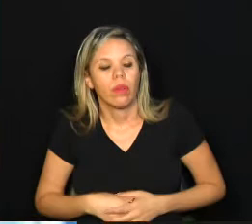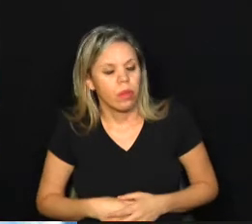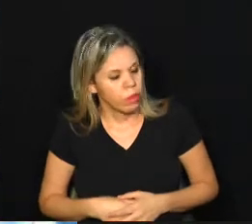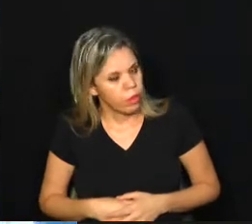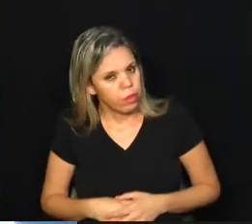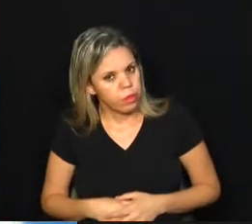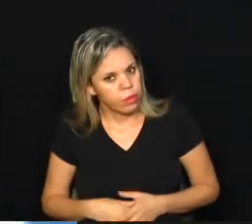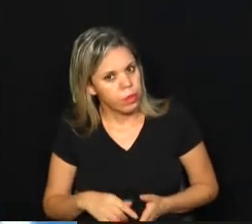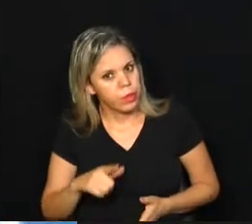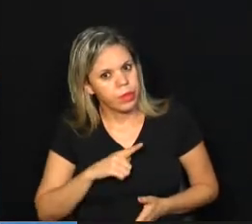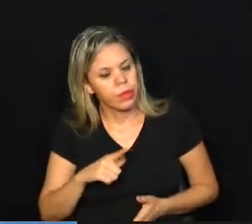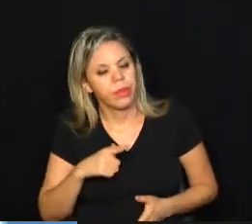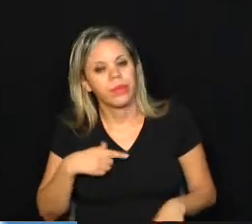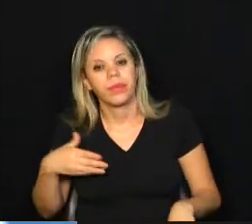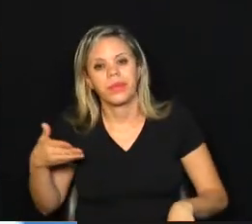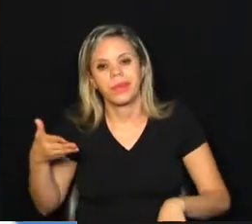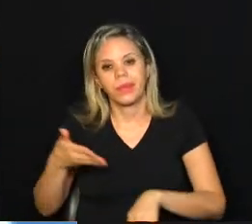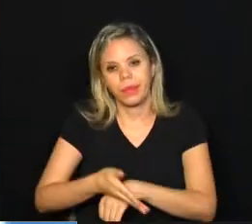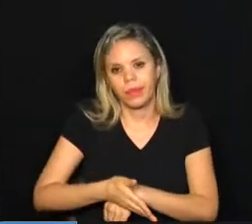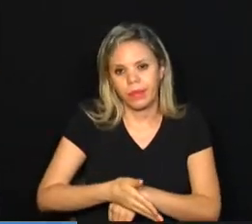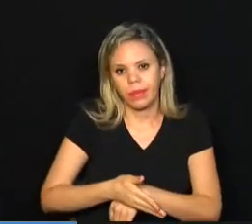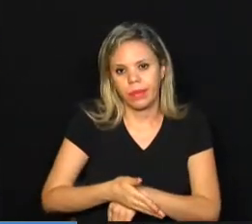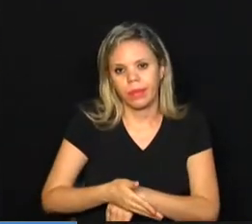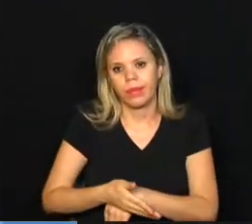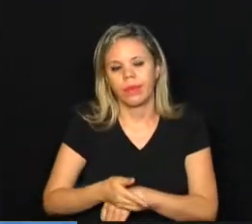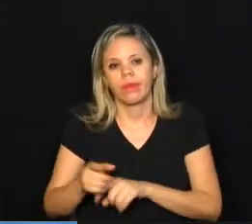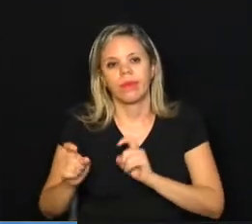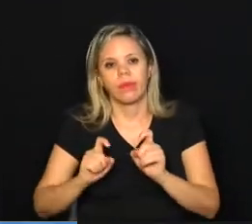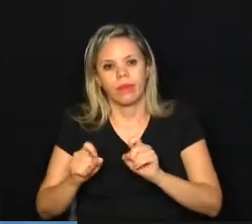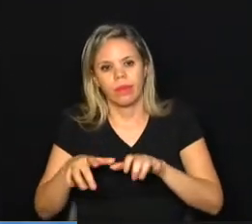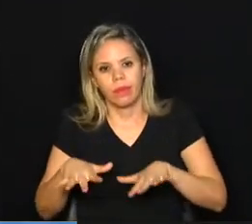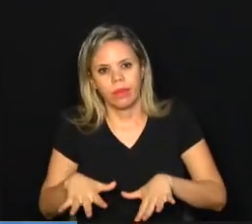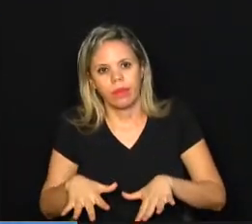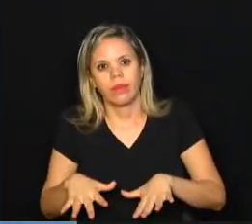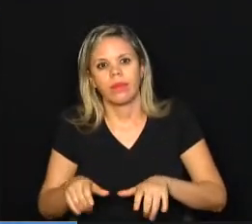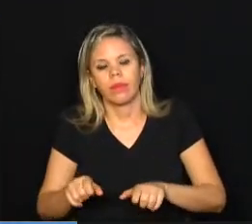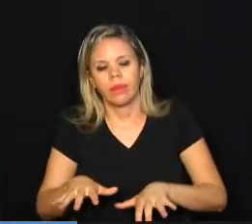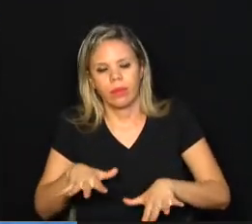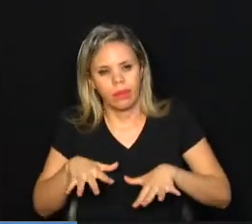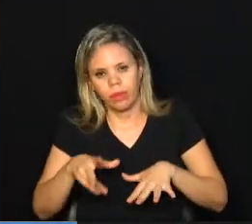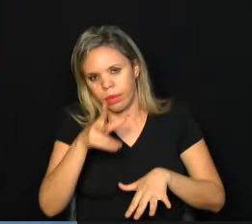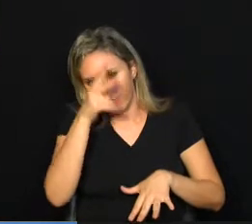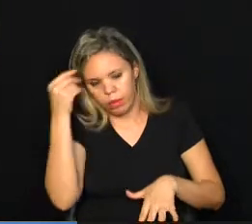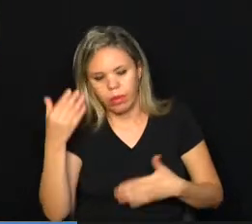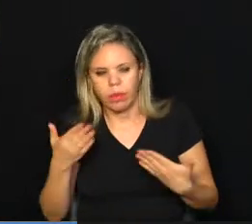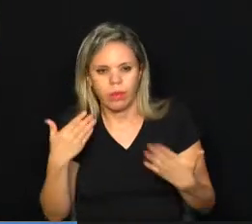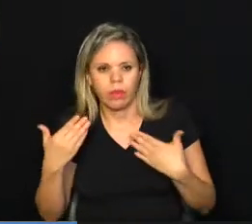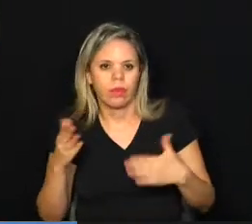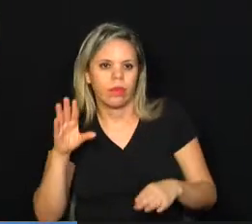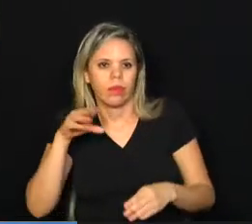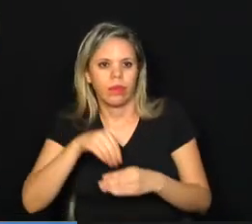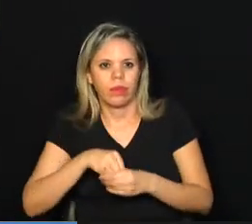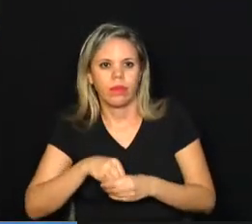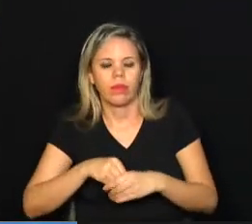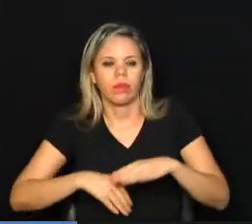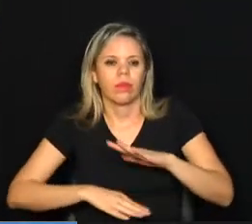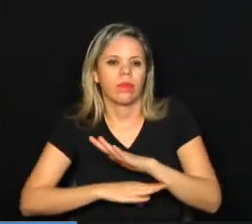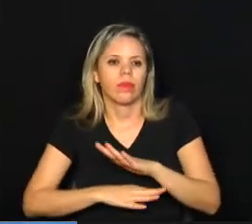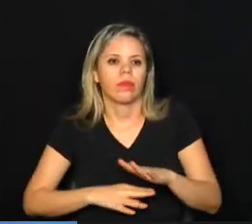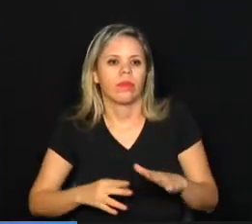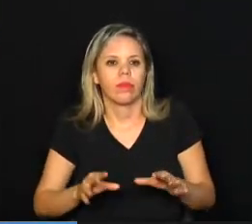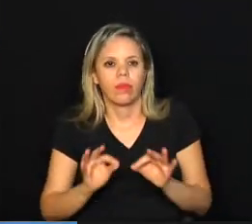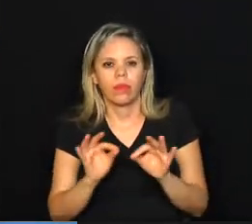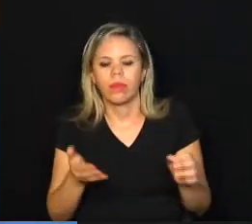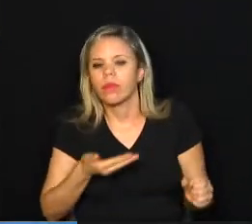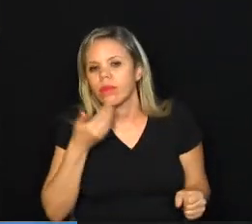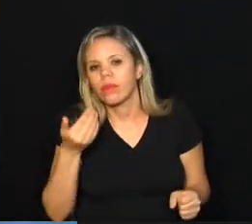a gente tenha um acesso às sessões, às audiências públicas, o debate público dentro da Câmara, que seja mais